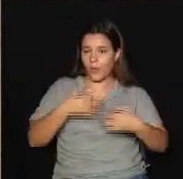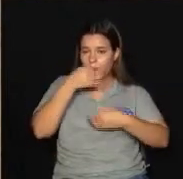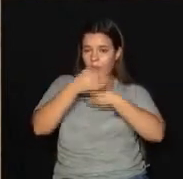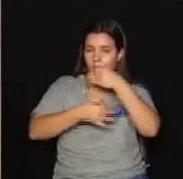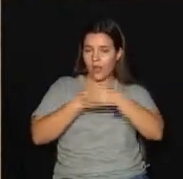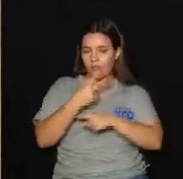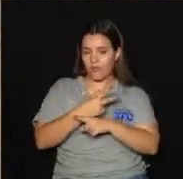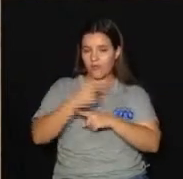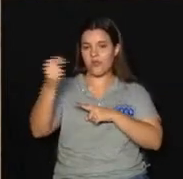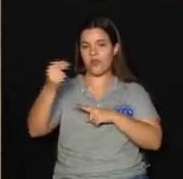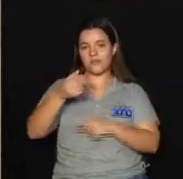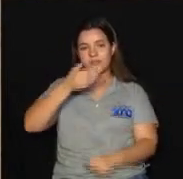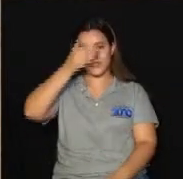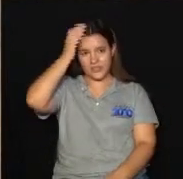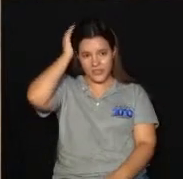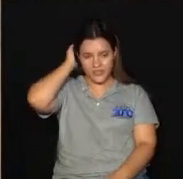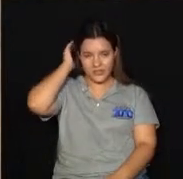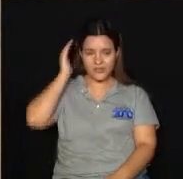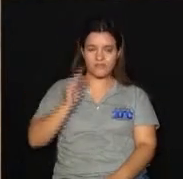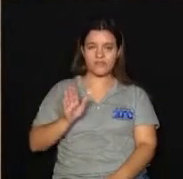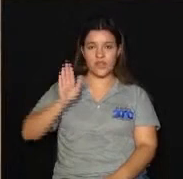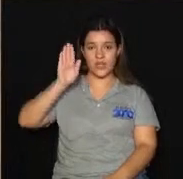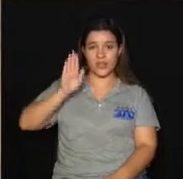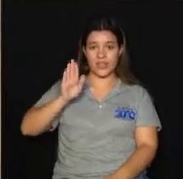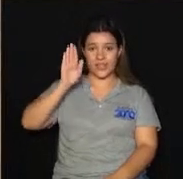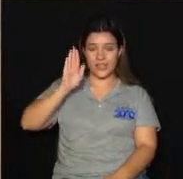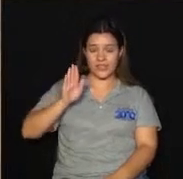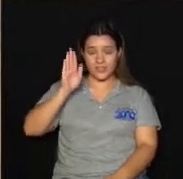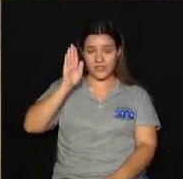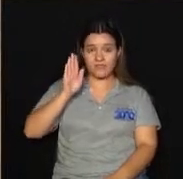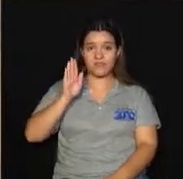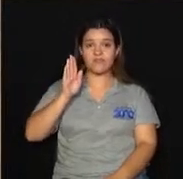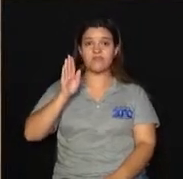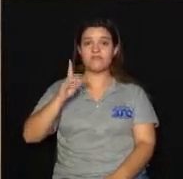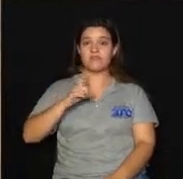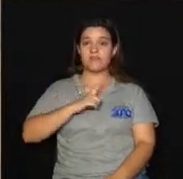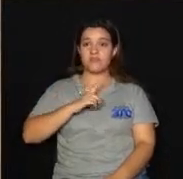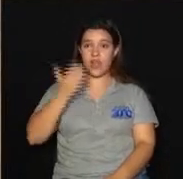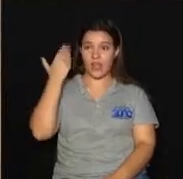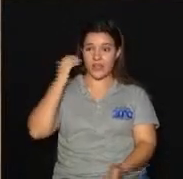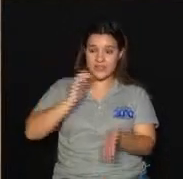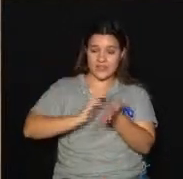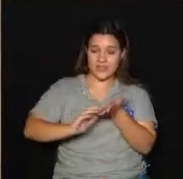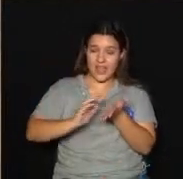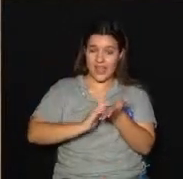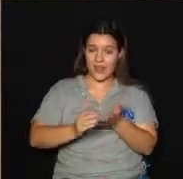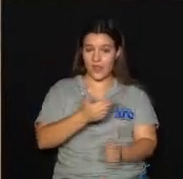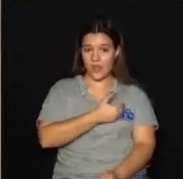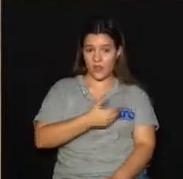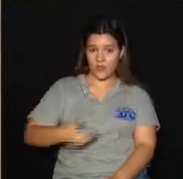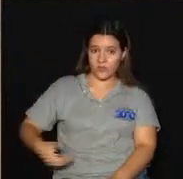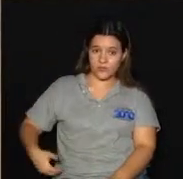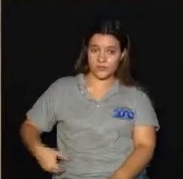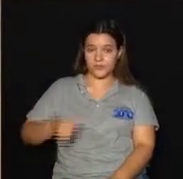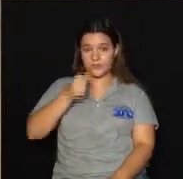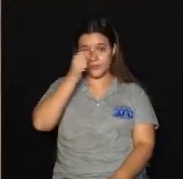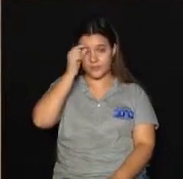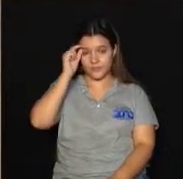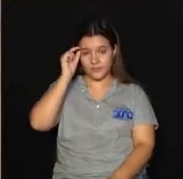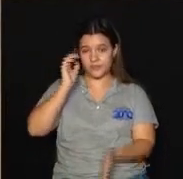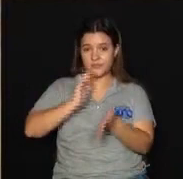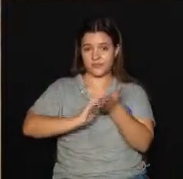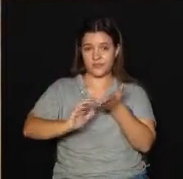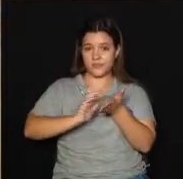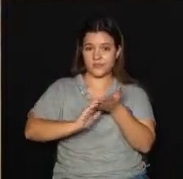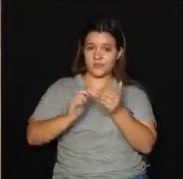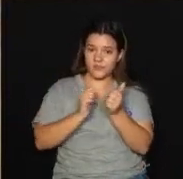da vitória de Dário Saad, candidato que foi secretário do governo Jonas Donizete, secretário de